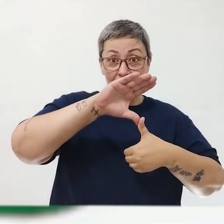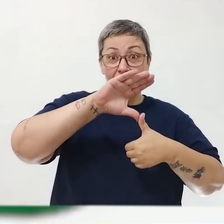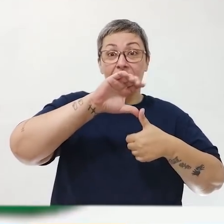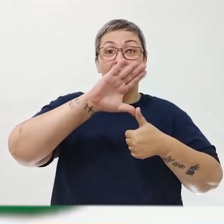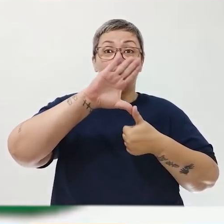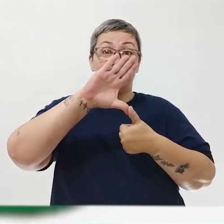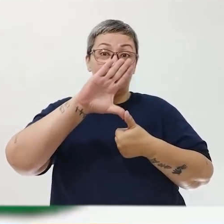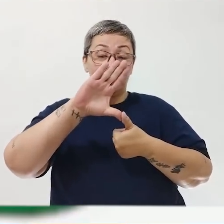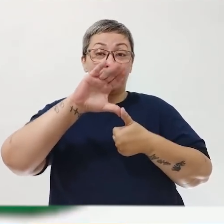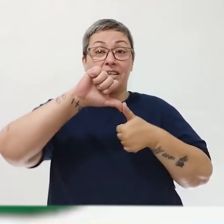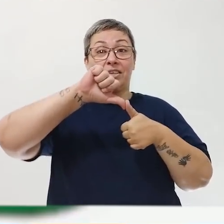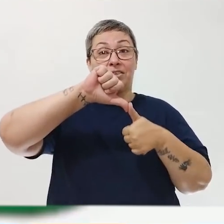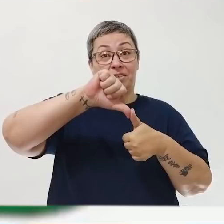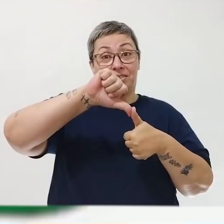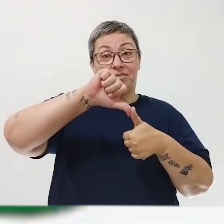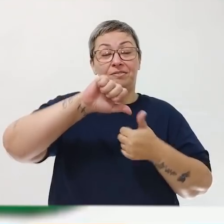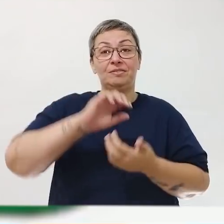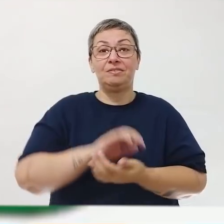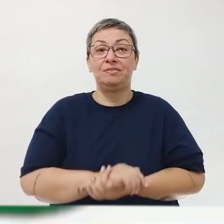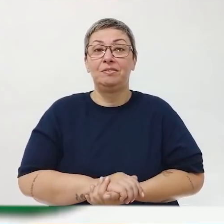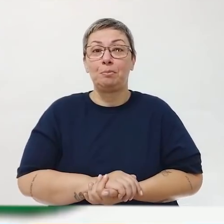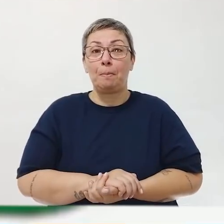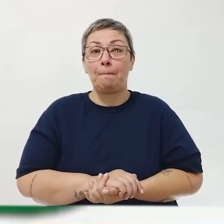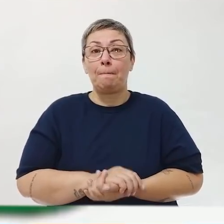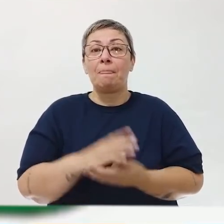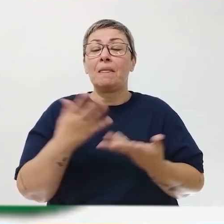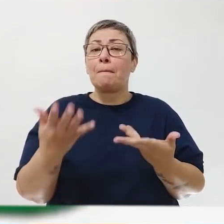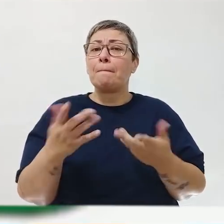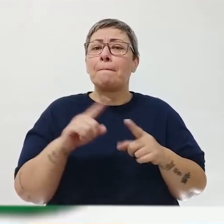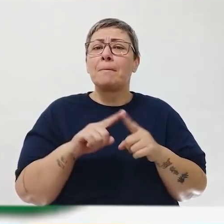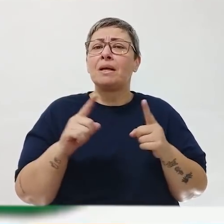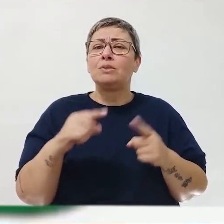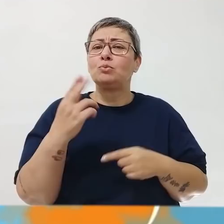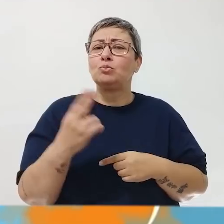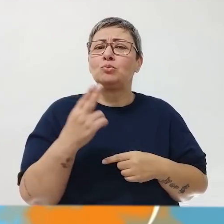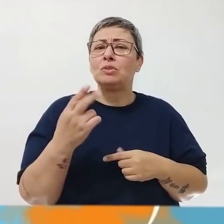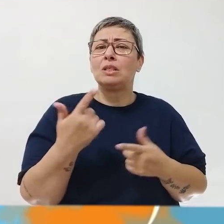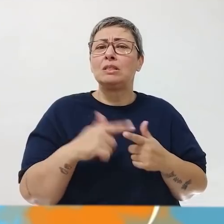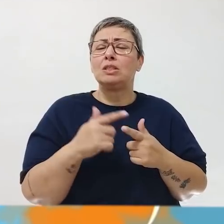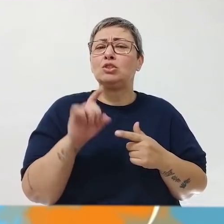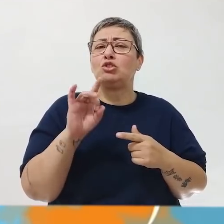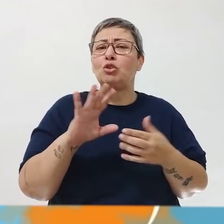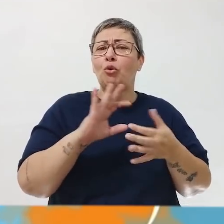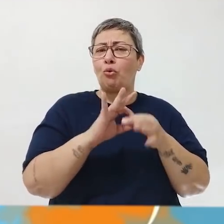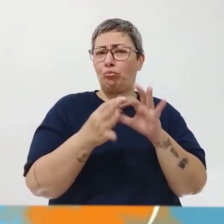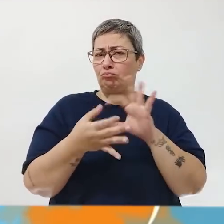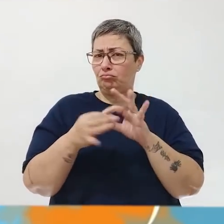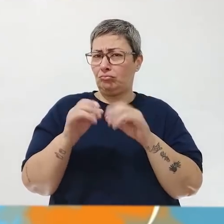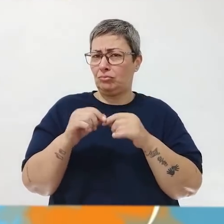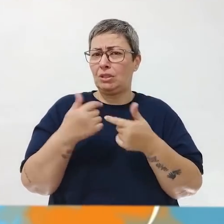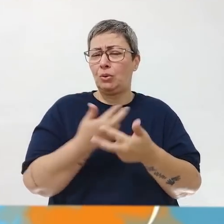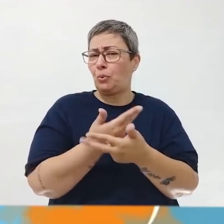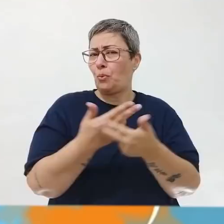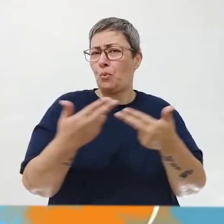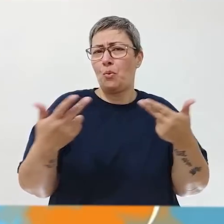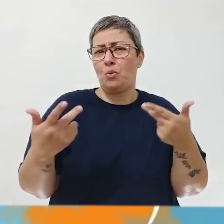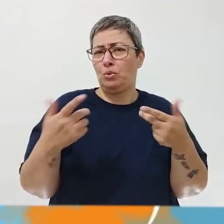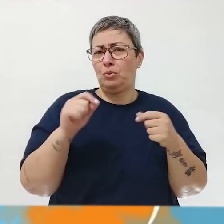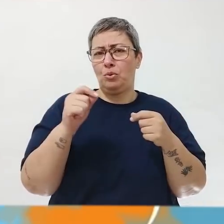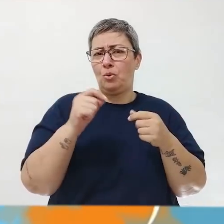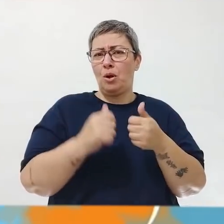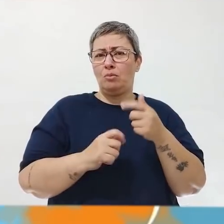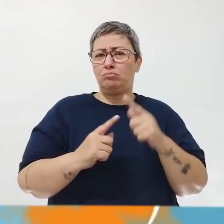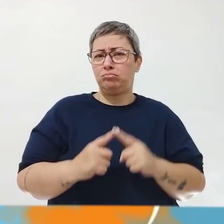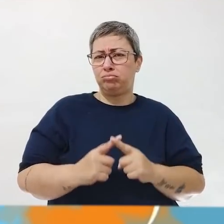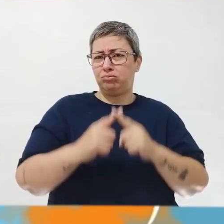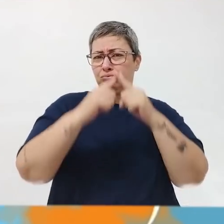a América do Norte e a América Central. Só que não existem apenas os Jogos Olímpicos, existem diversos outros